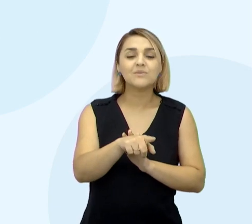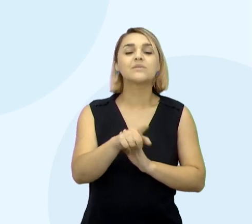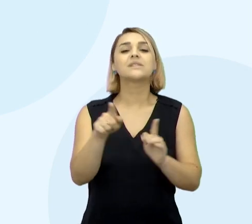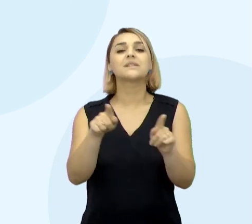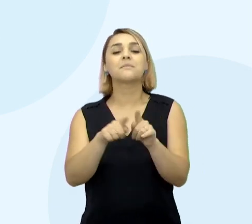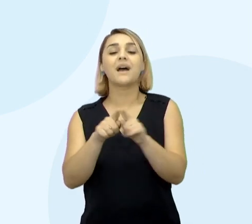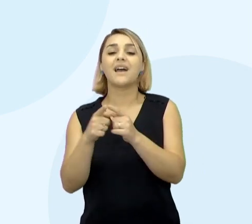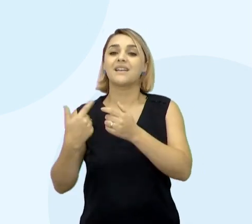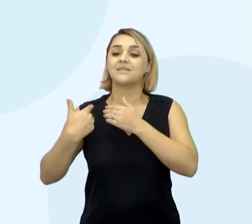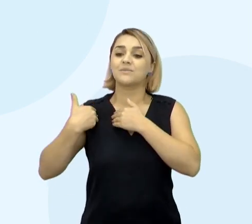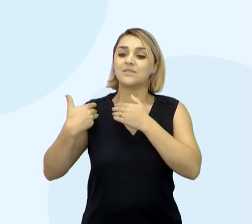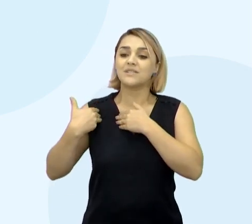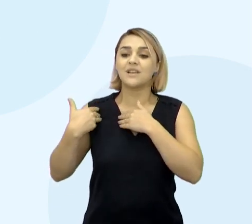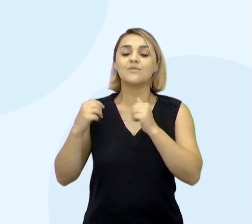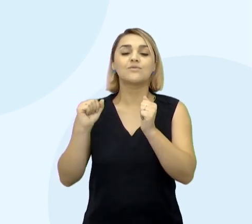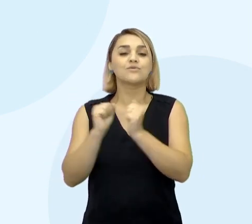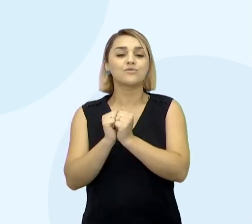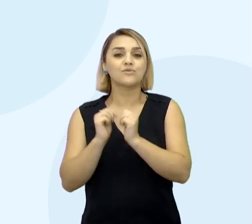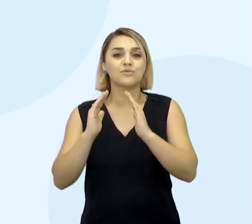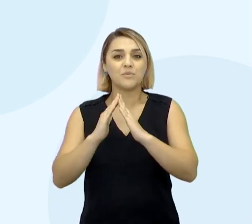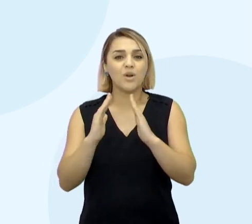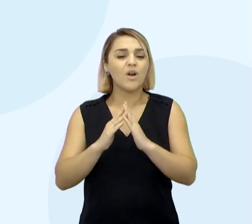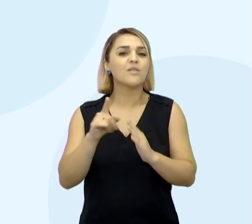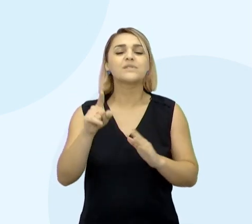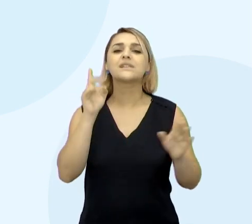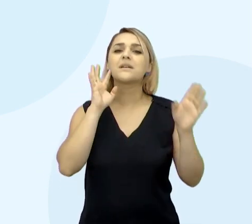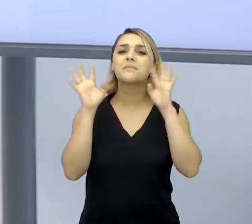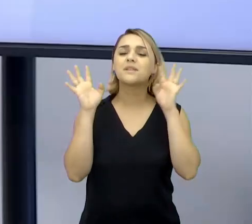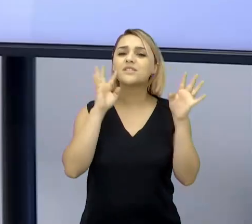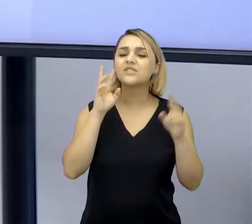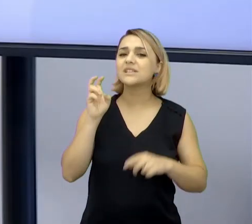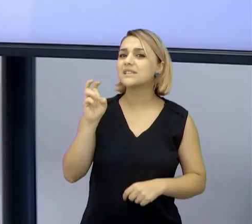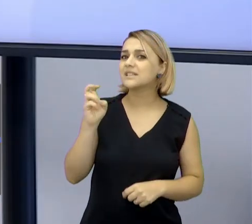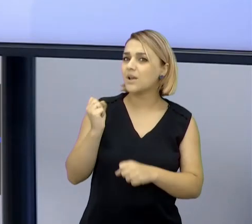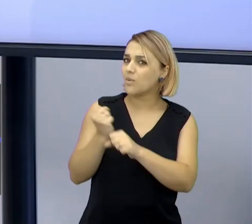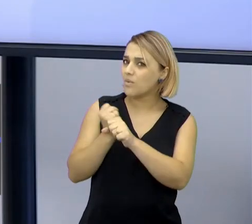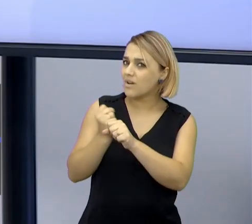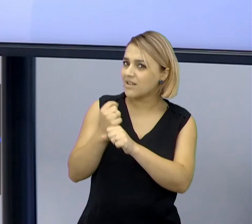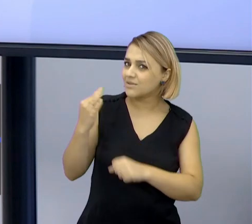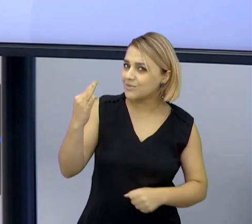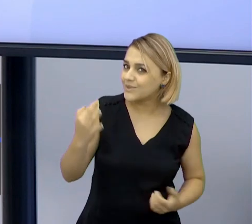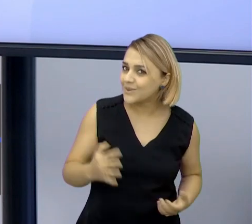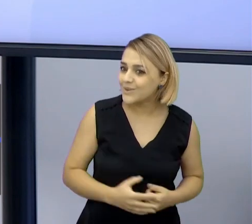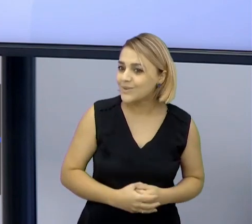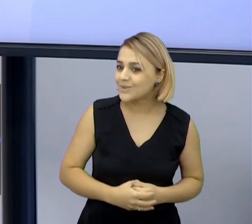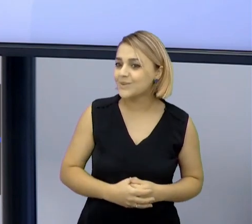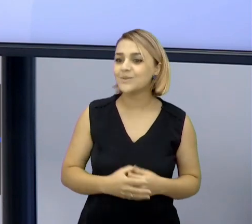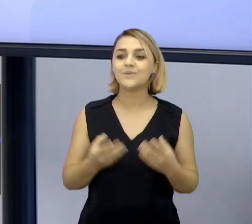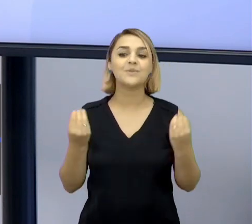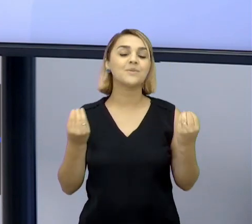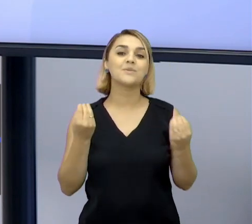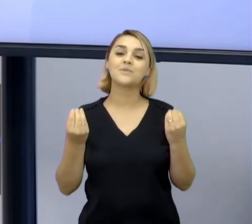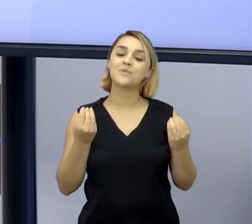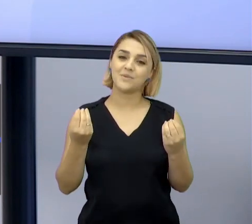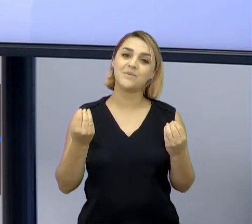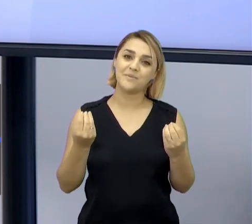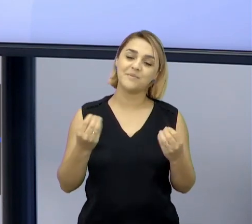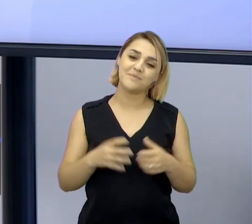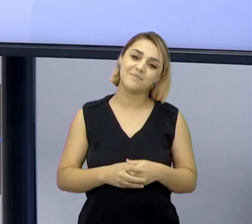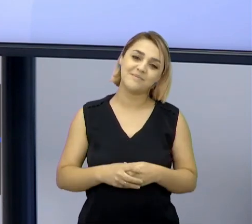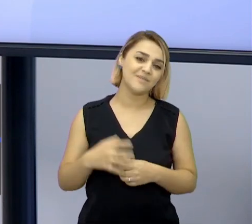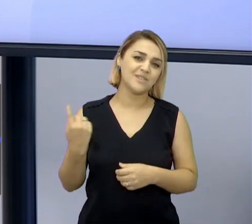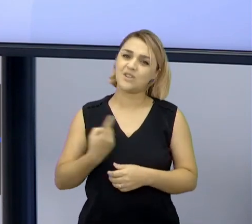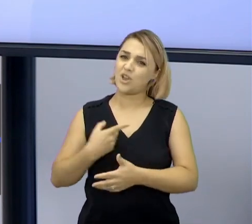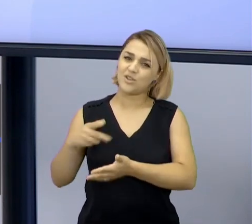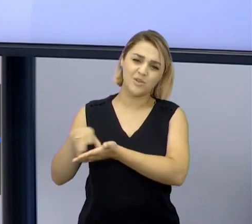quem mora com vocês, como você se vê daqui 5, como você se vê daqui 10 anos. Óbvio que a gente não vai copiar da outra